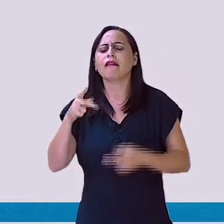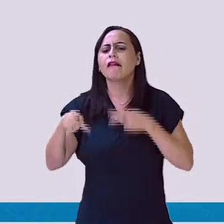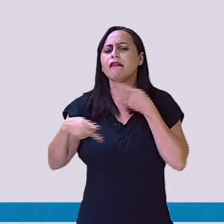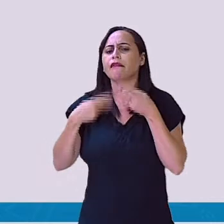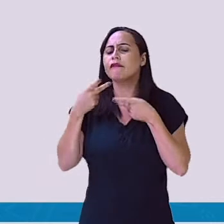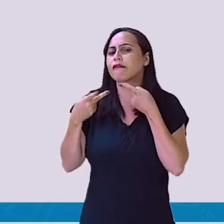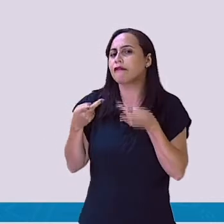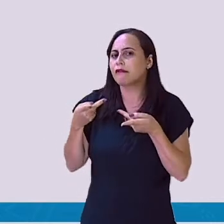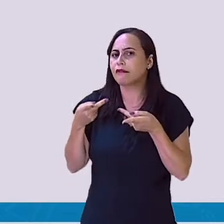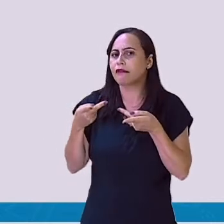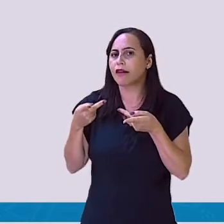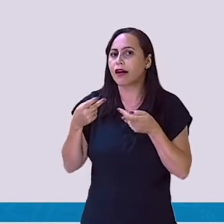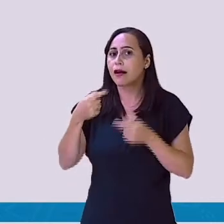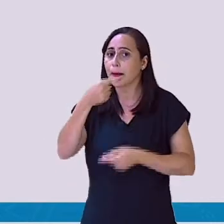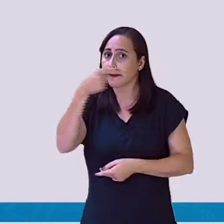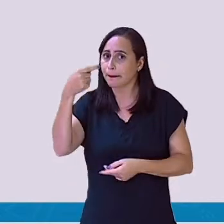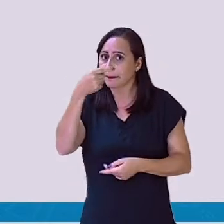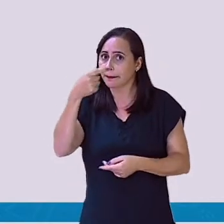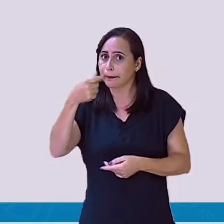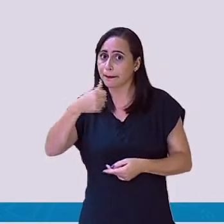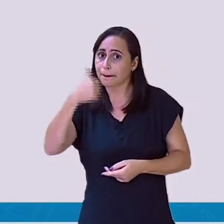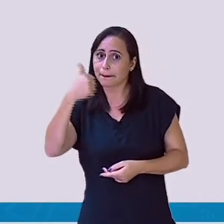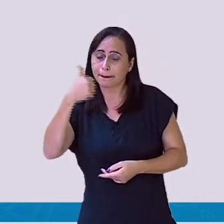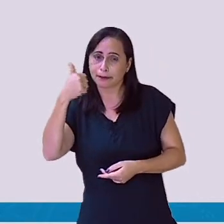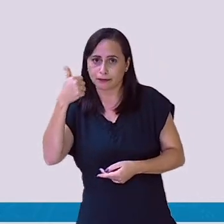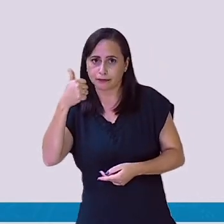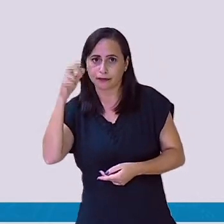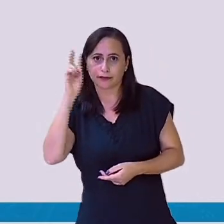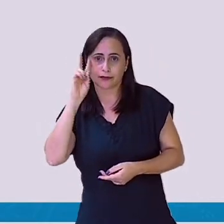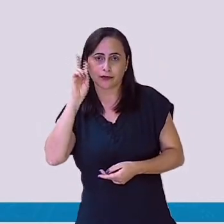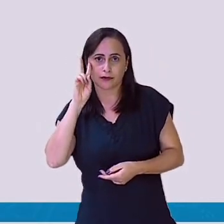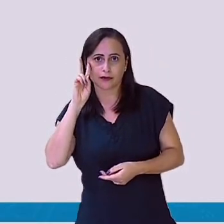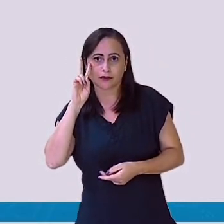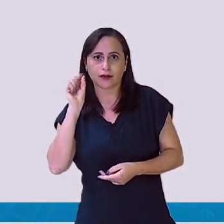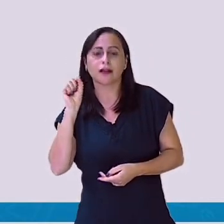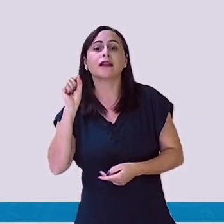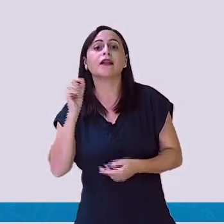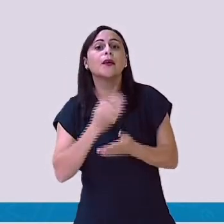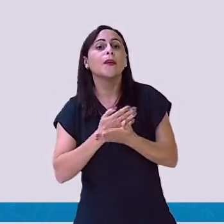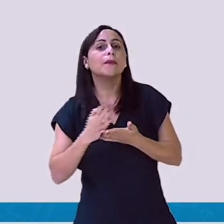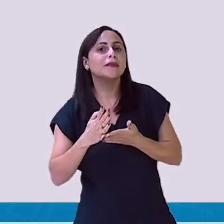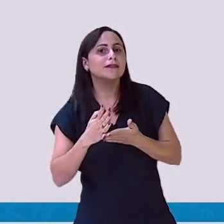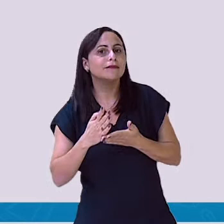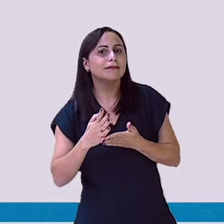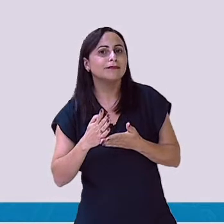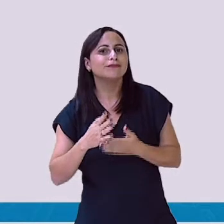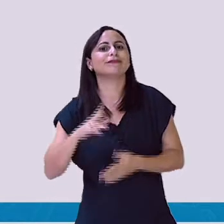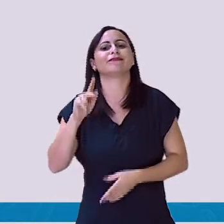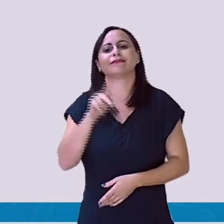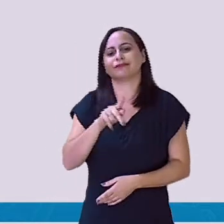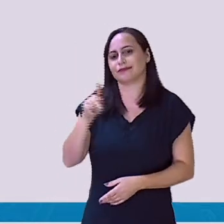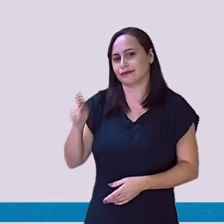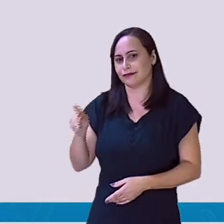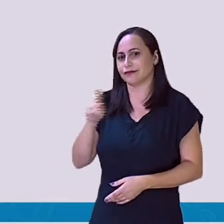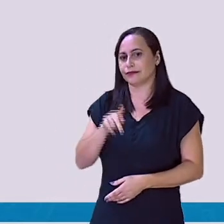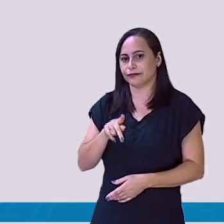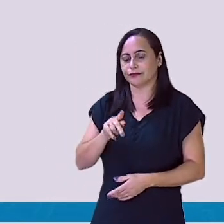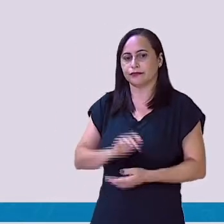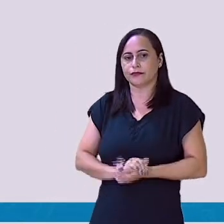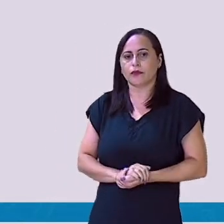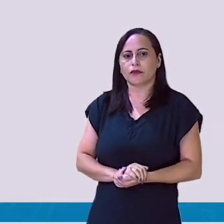Quem conta o primeiro parágrafo da história? Quem começou contando foi a professora. E em